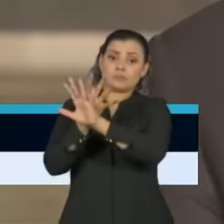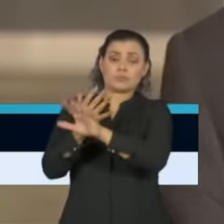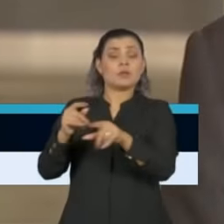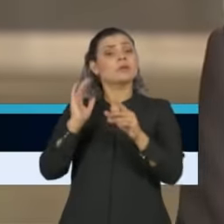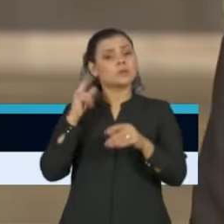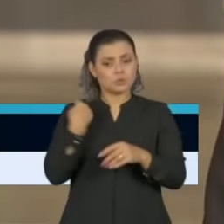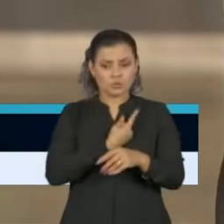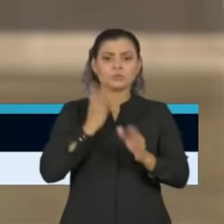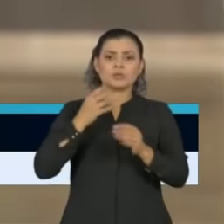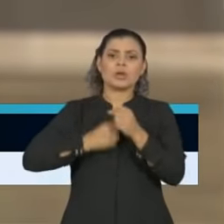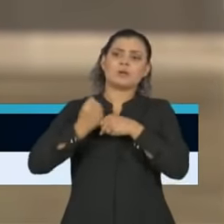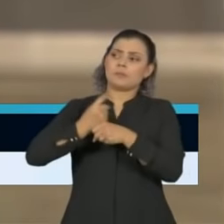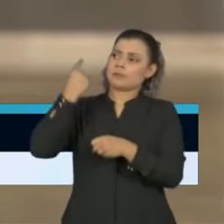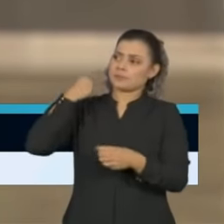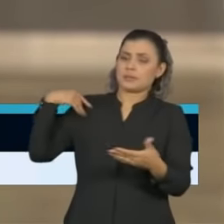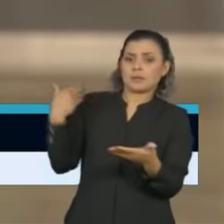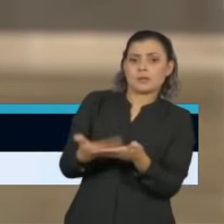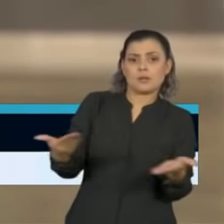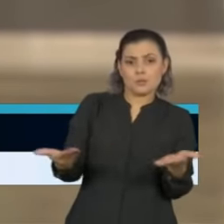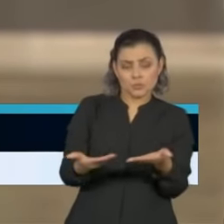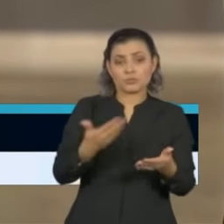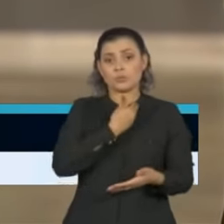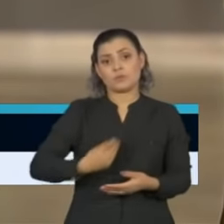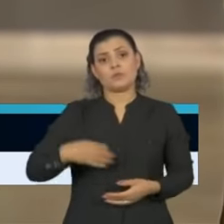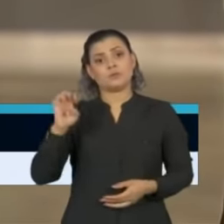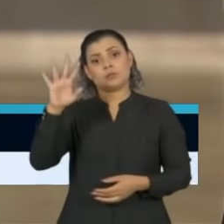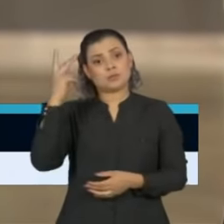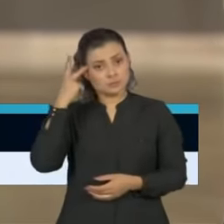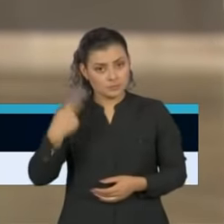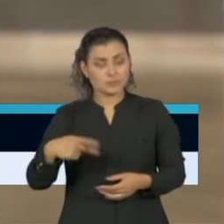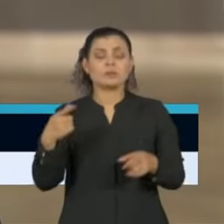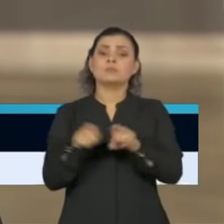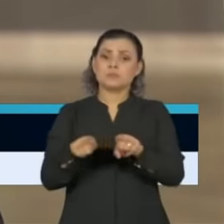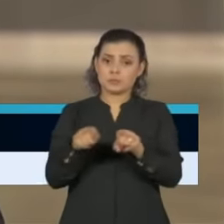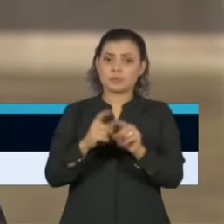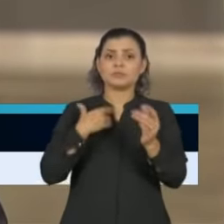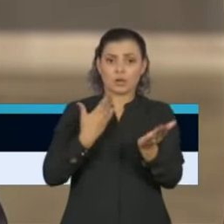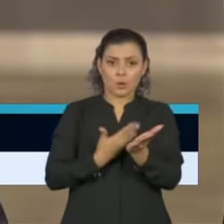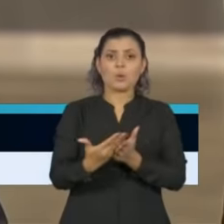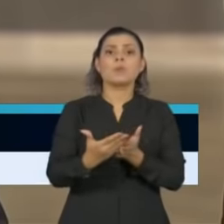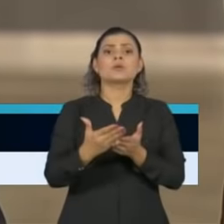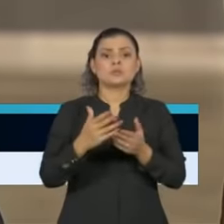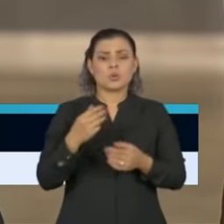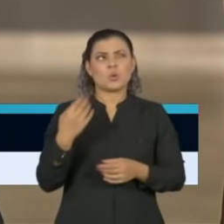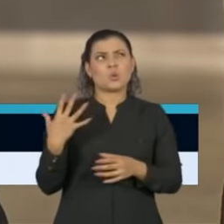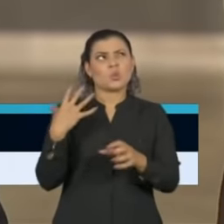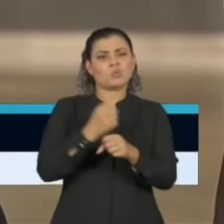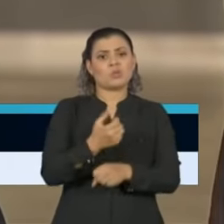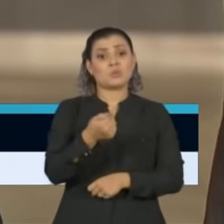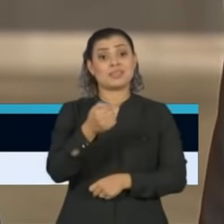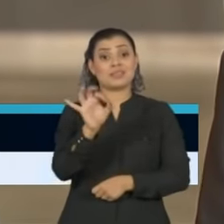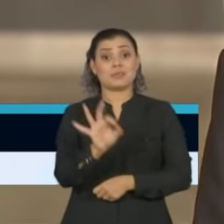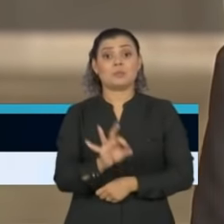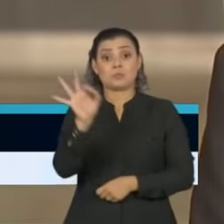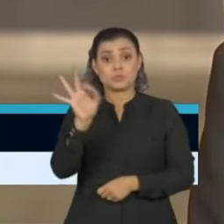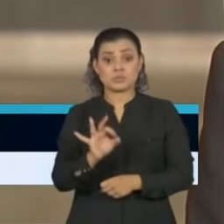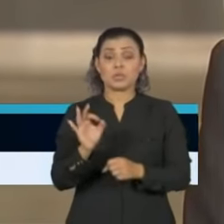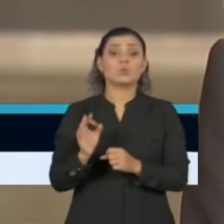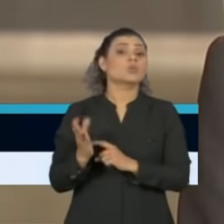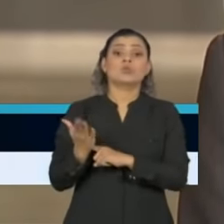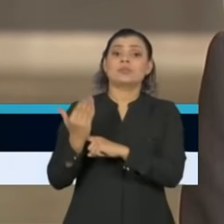fazendo isso desde o ano passado. Hoje o governo do Estado de São Paulo já alcançou a margem superior a 70% da sua